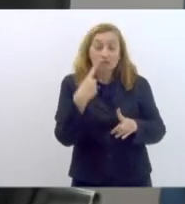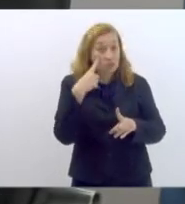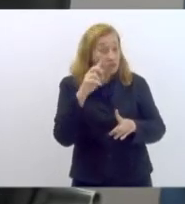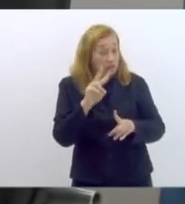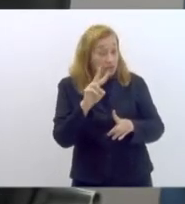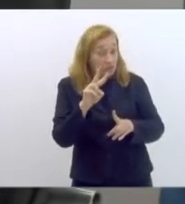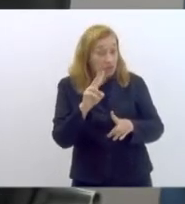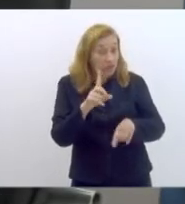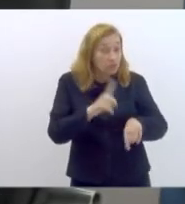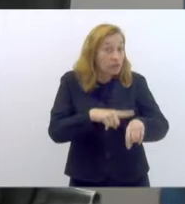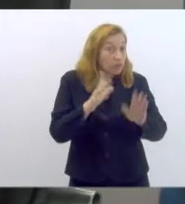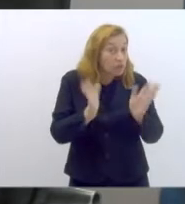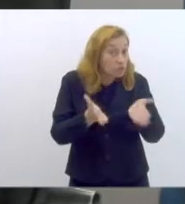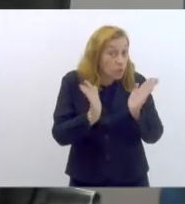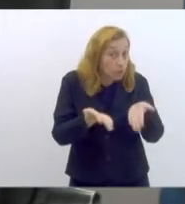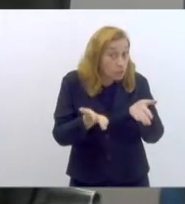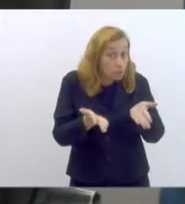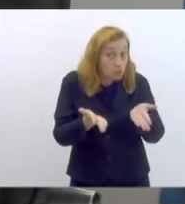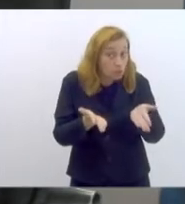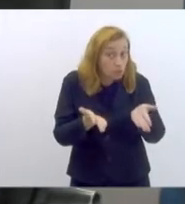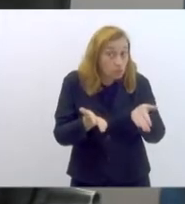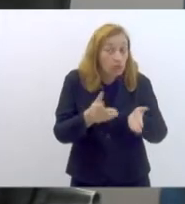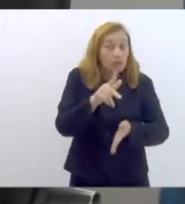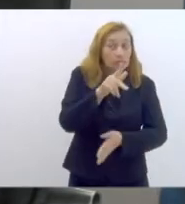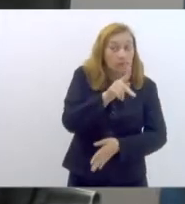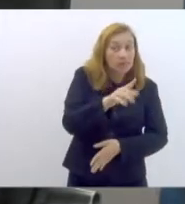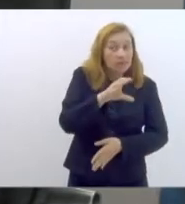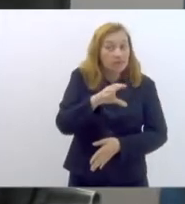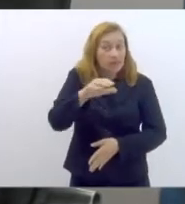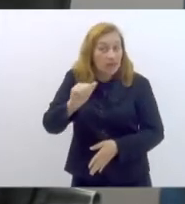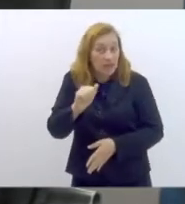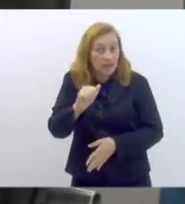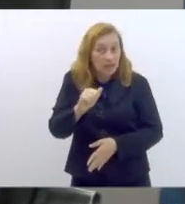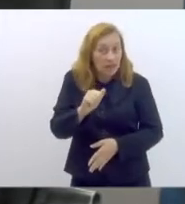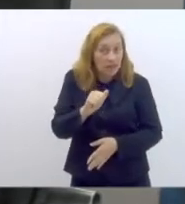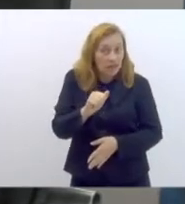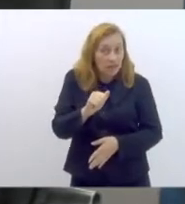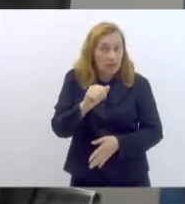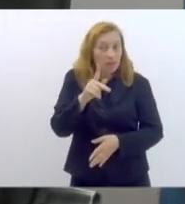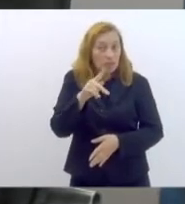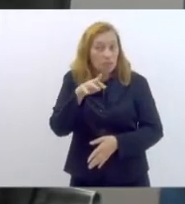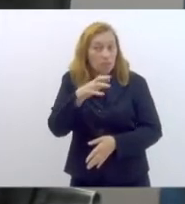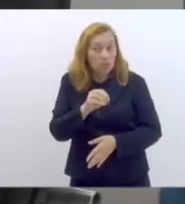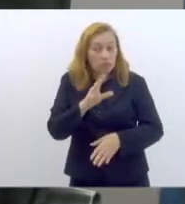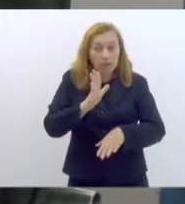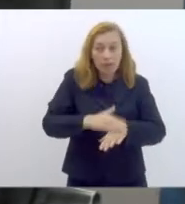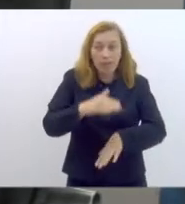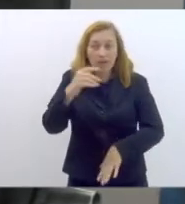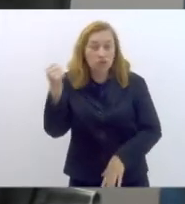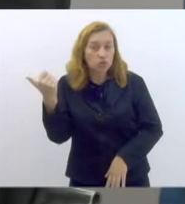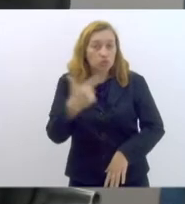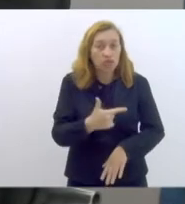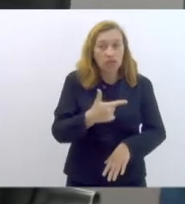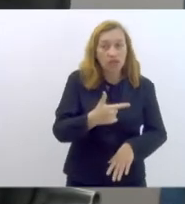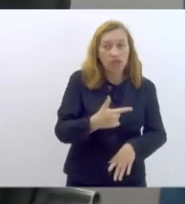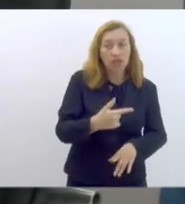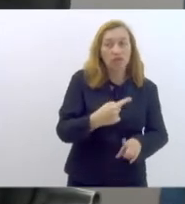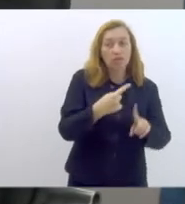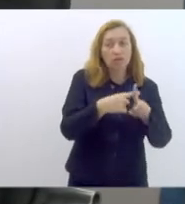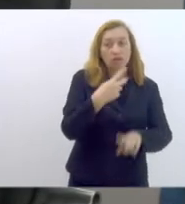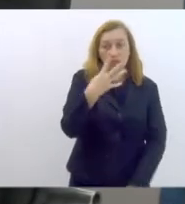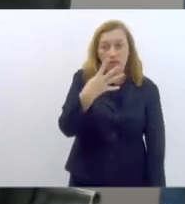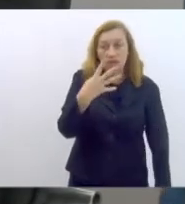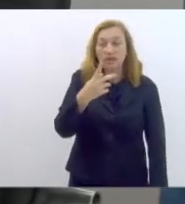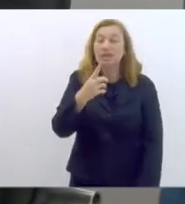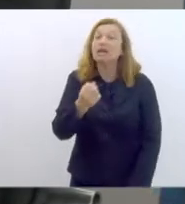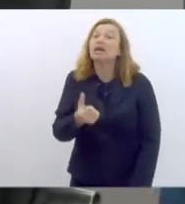nos tempos atuais, o IPCA puro está mais, tá maior que o IPCA mais 4. E, daqui